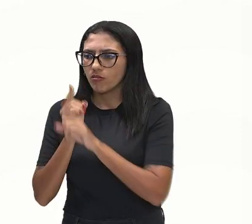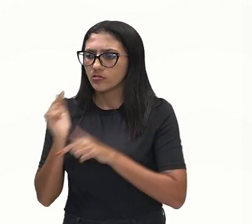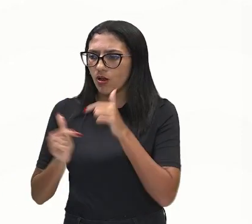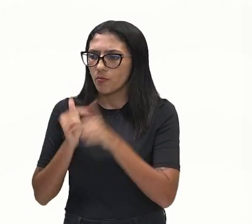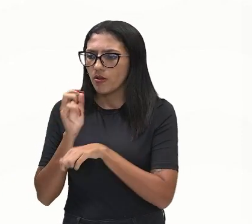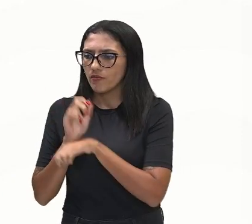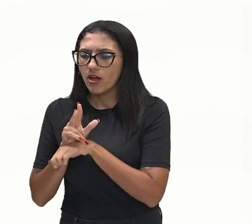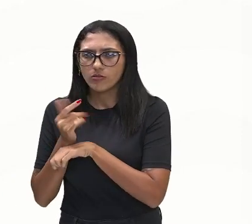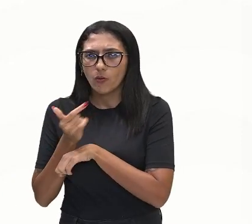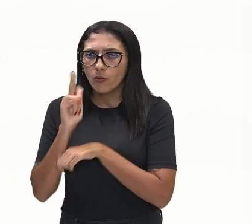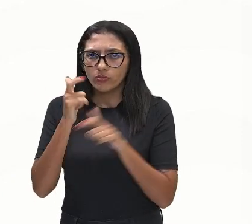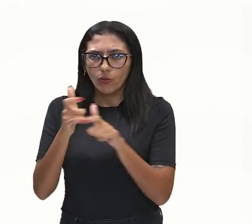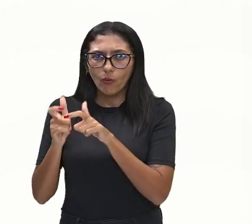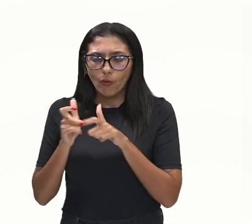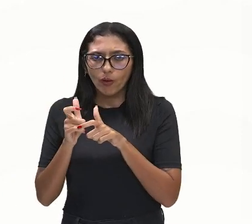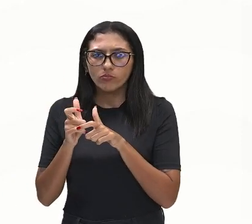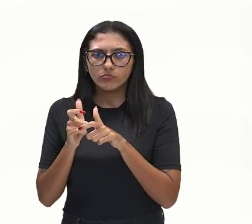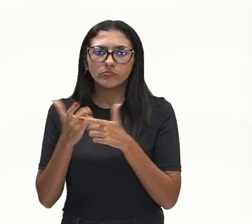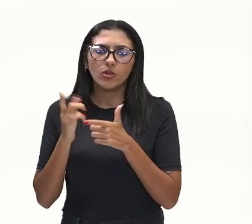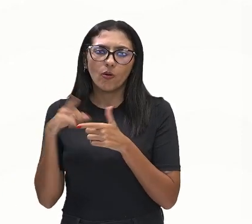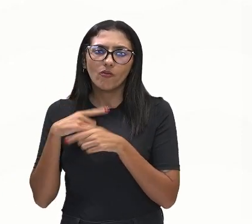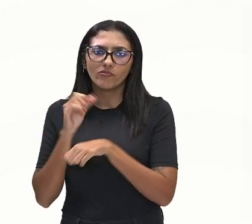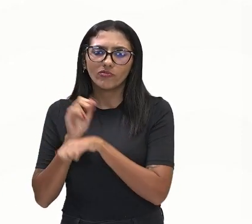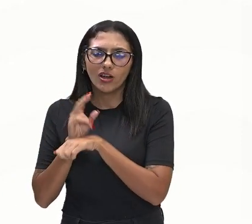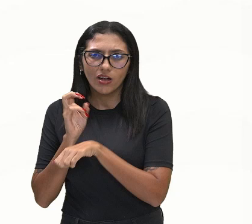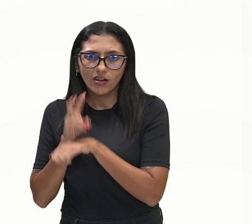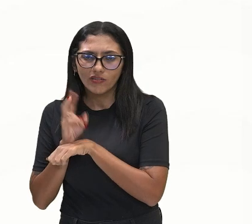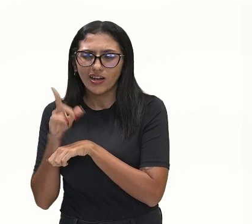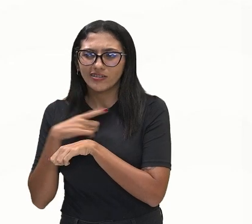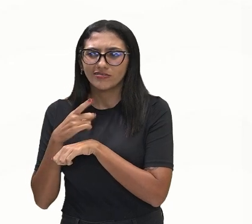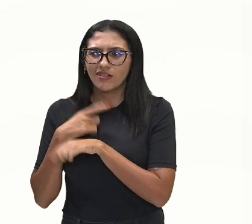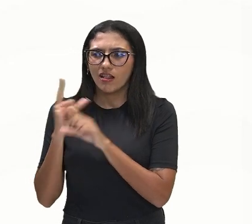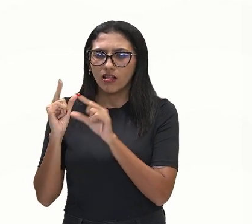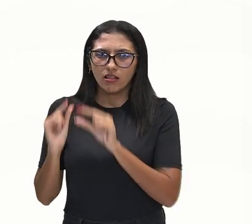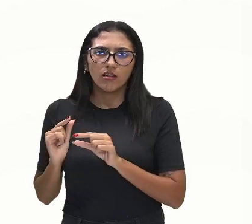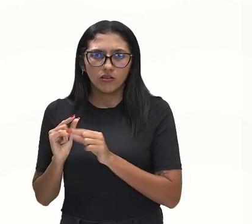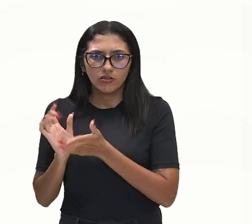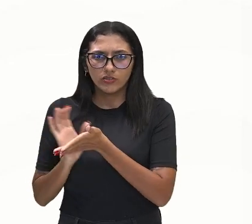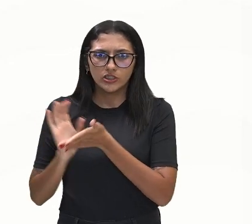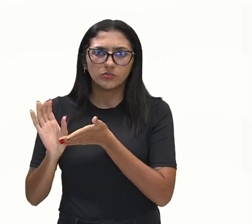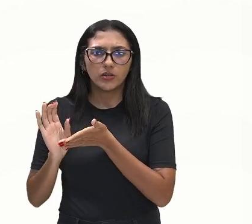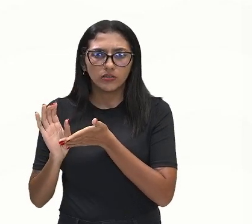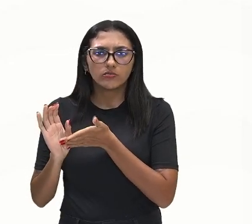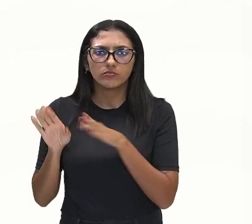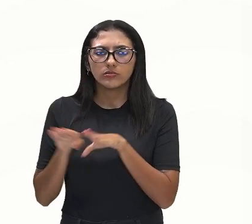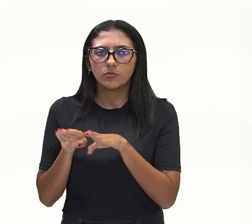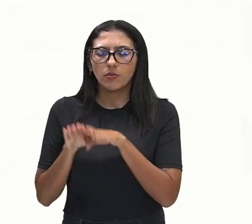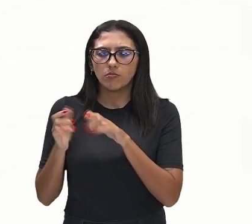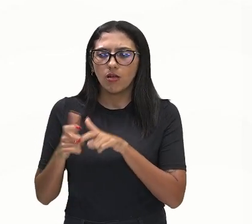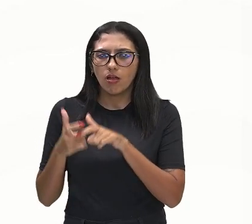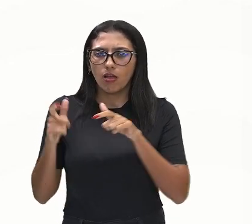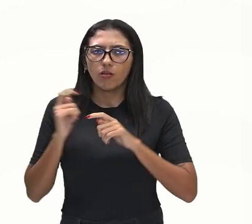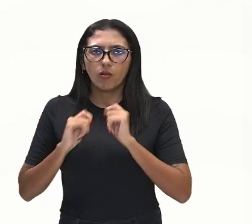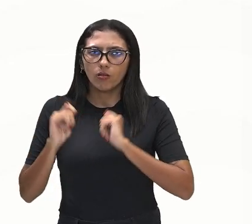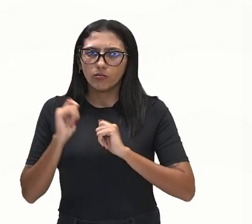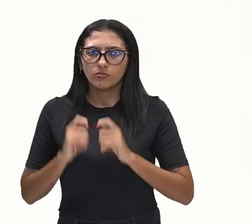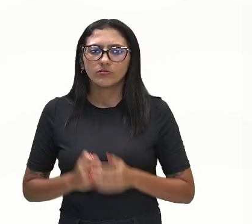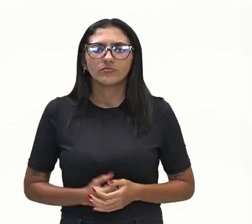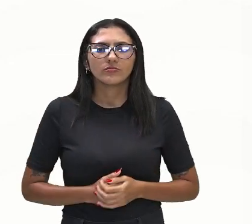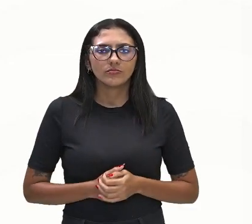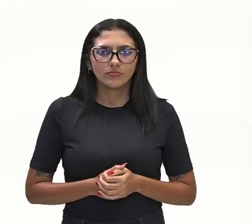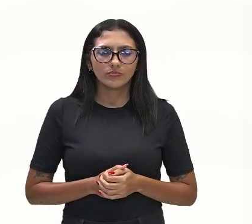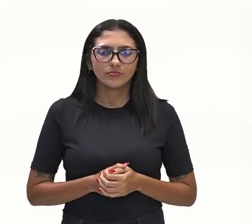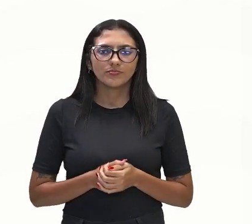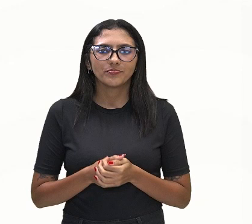Então acaba que os empregos formais se tornam mais custosos, fazendo com que se cresça a economia informal. E aí o último ponto,